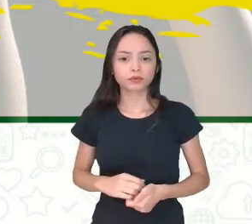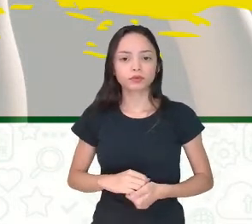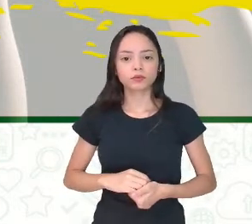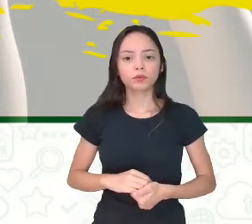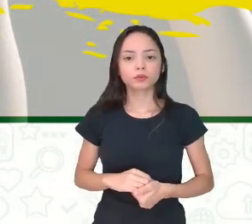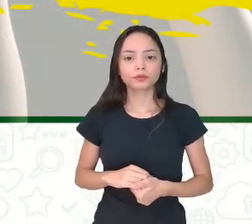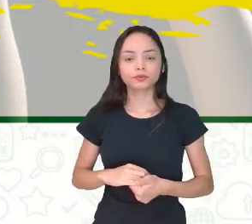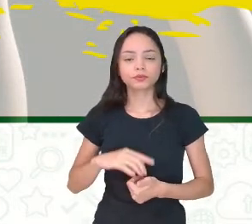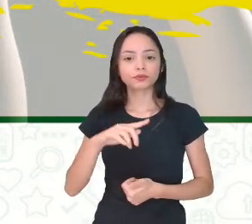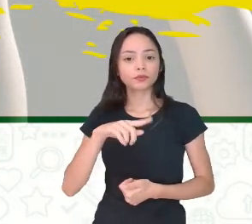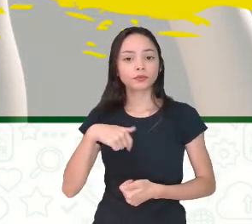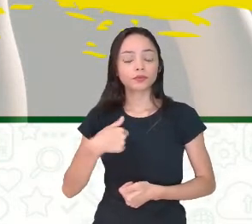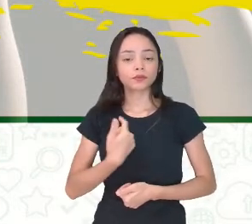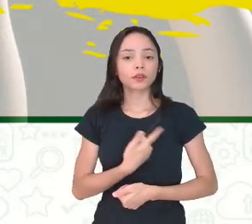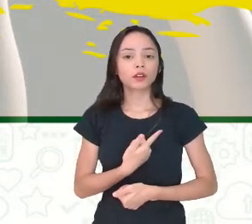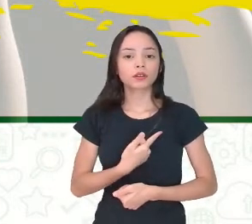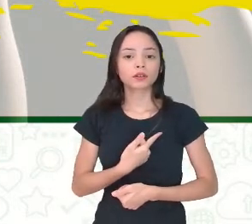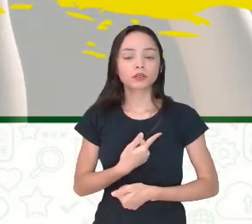a nossa